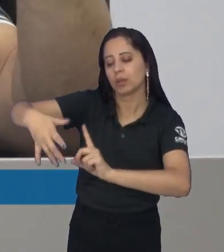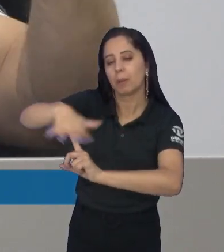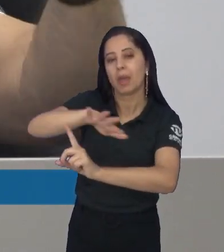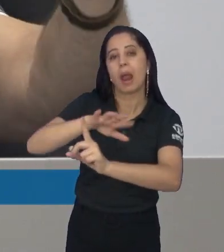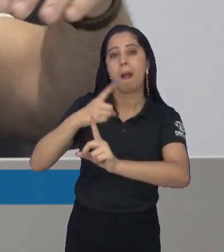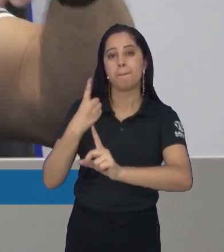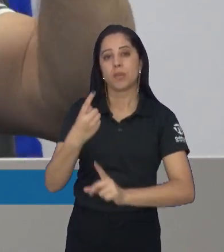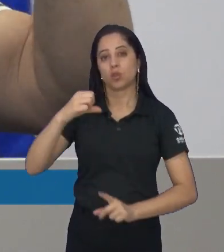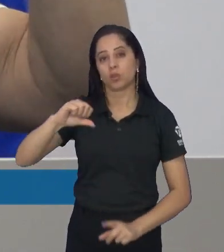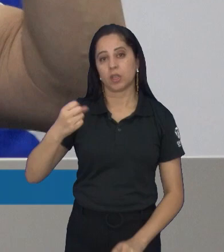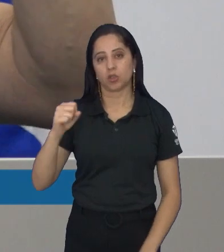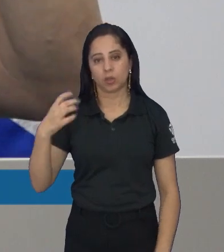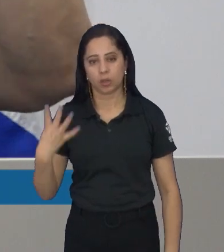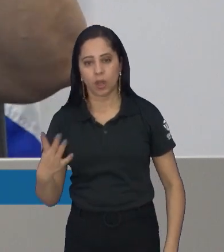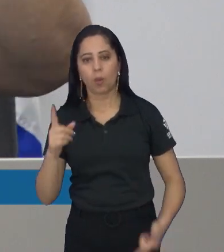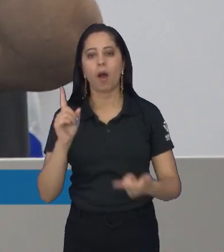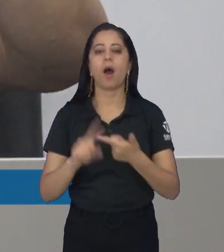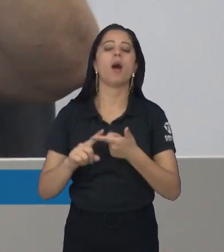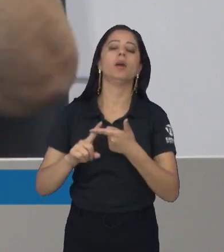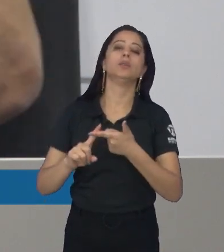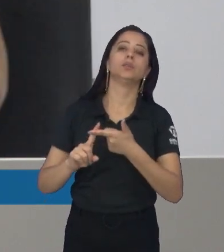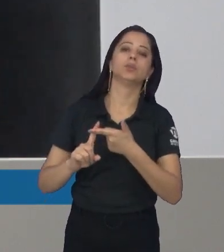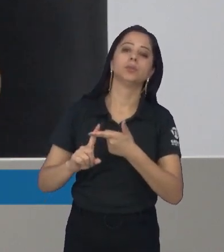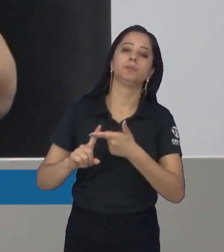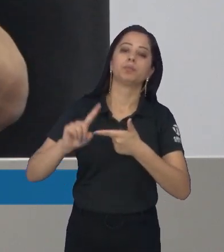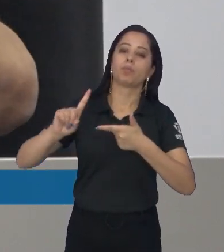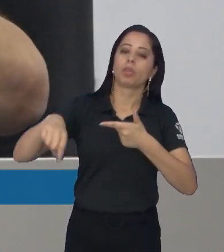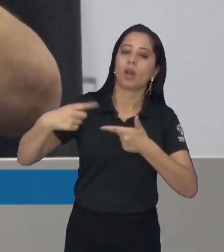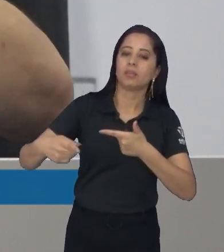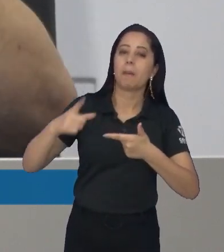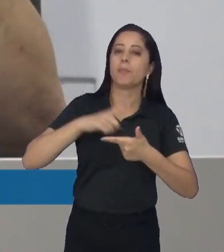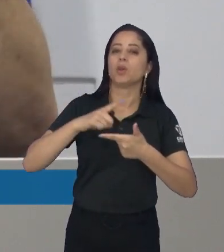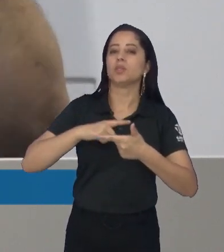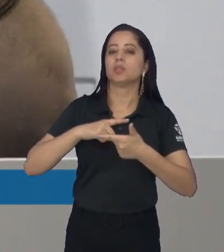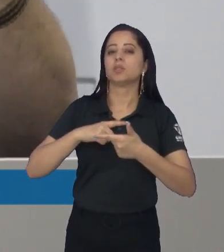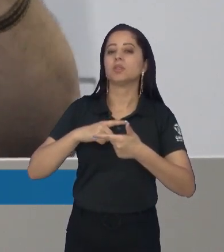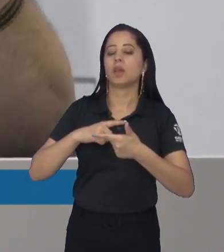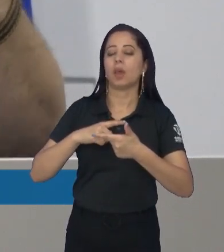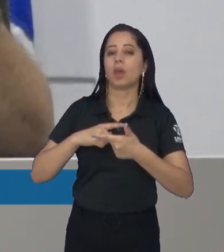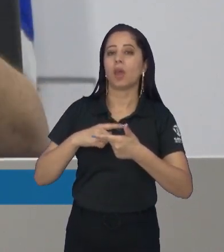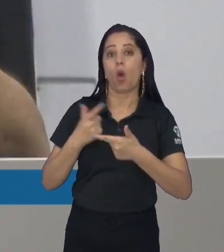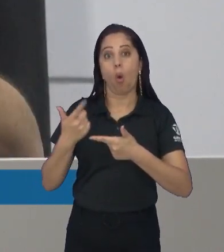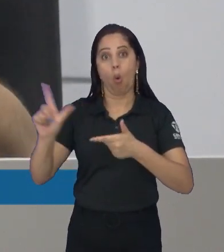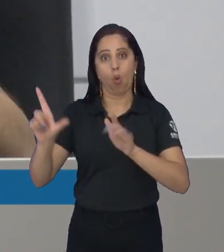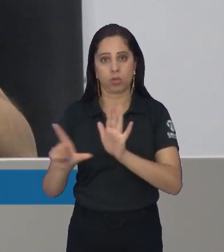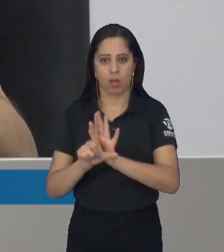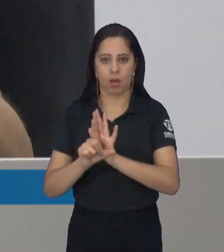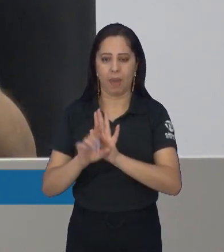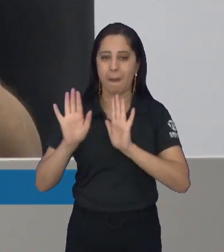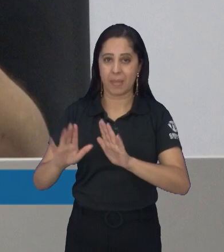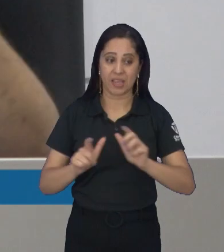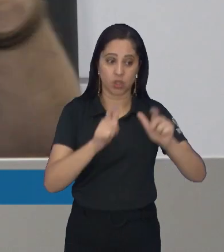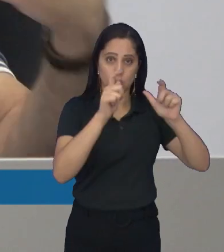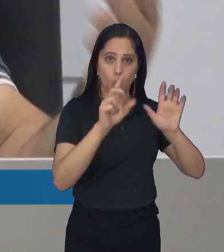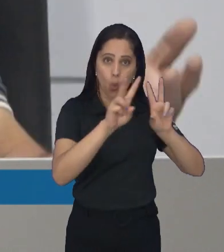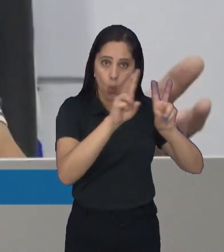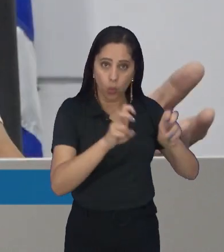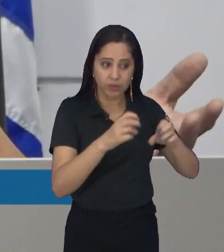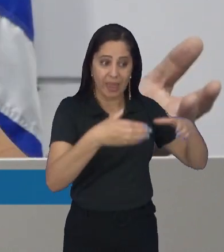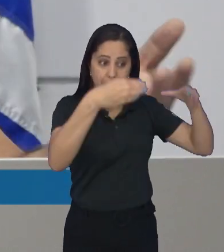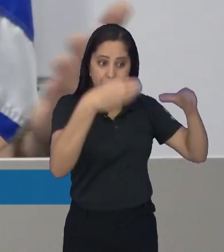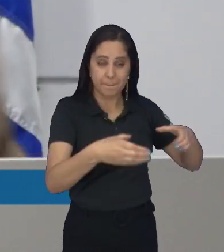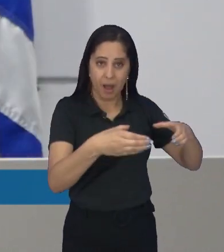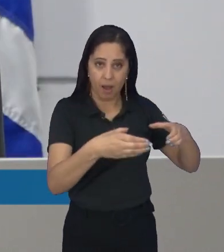da proteção do banhado depois aquilo vai vai adentrando os outros planos da cidade Mas a questão da regularização ela é uma questão até hoje